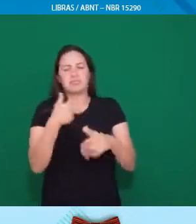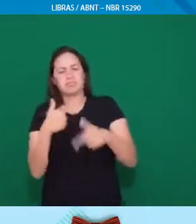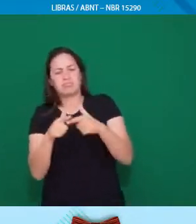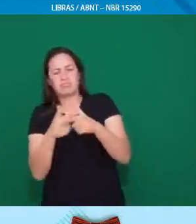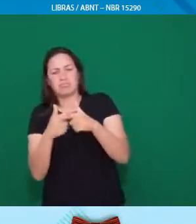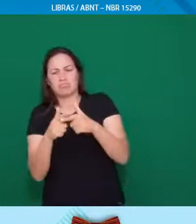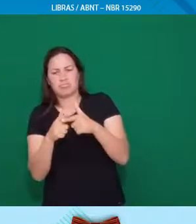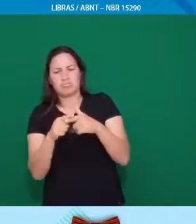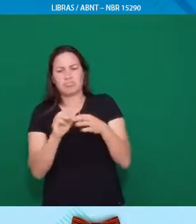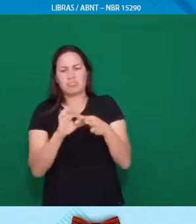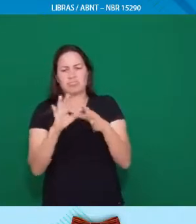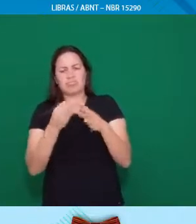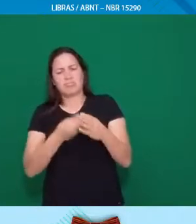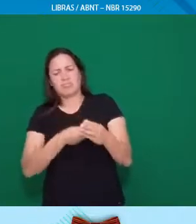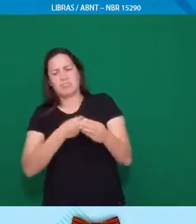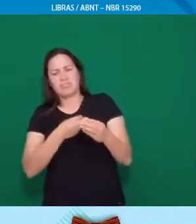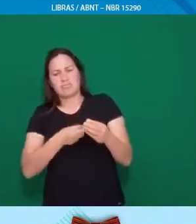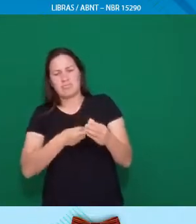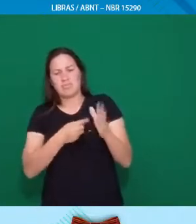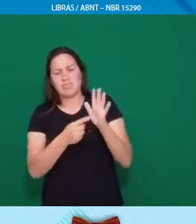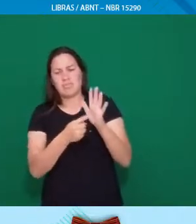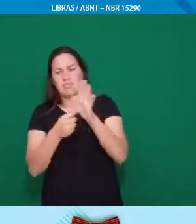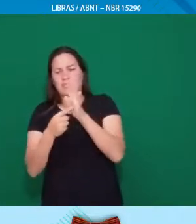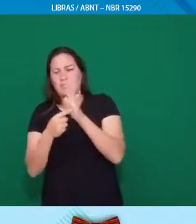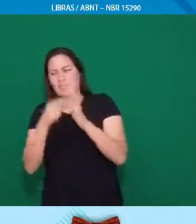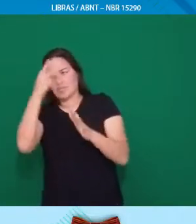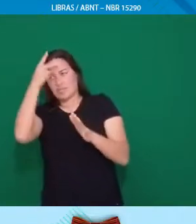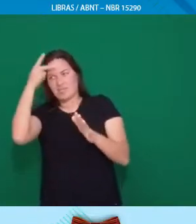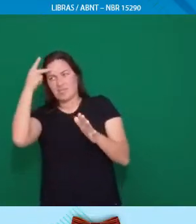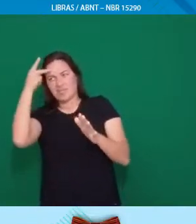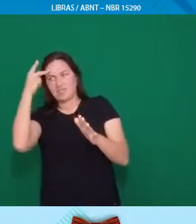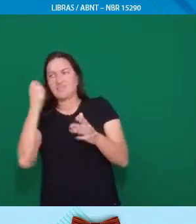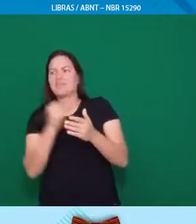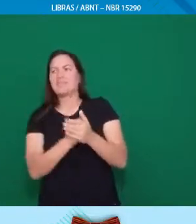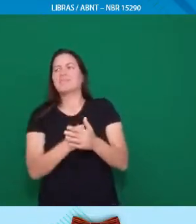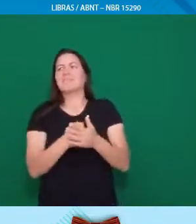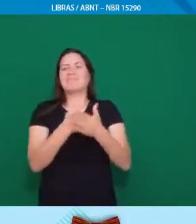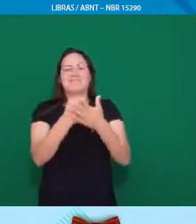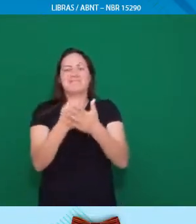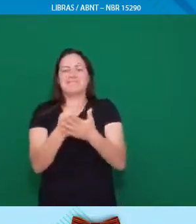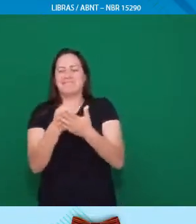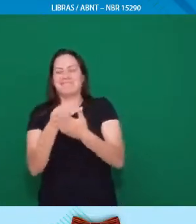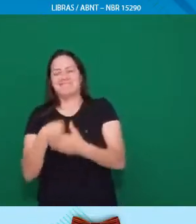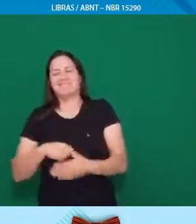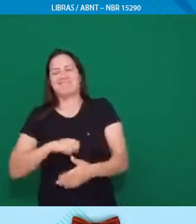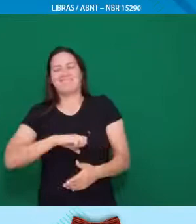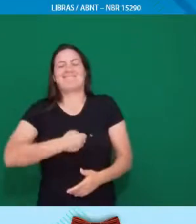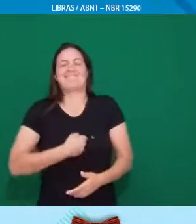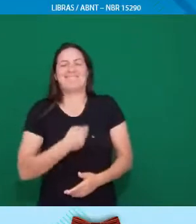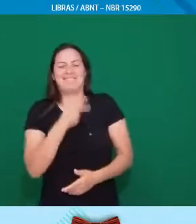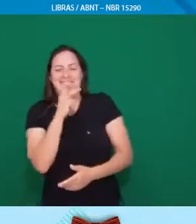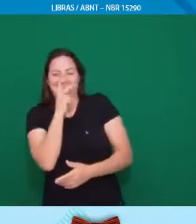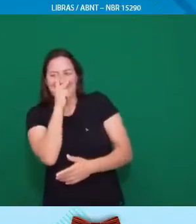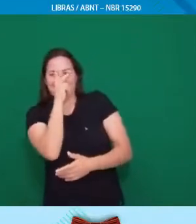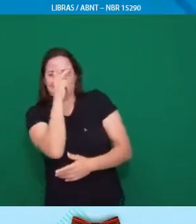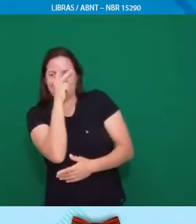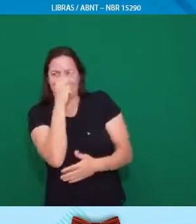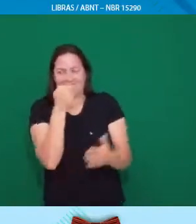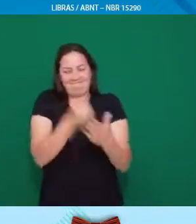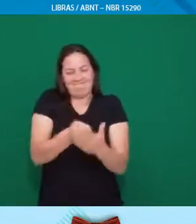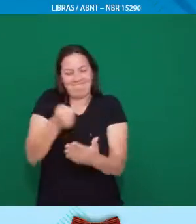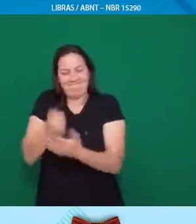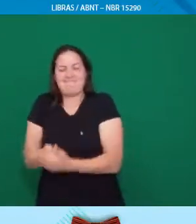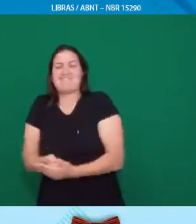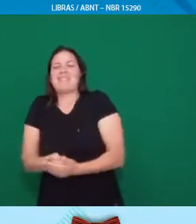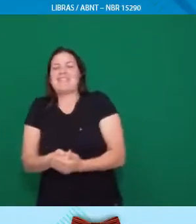solução se entrega as causas e vai atrás daquilo que luta com garra com força e